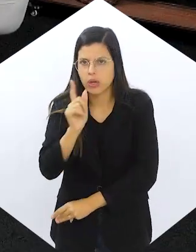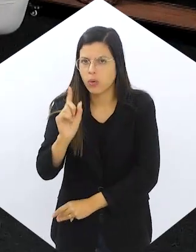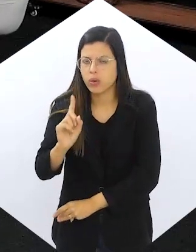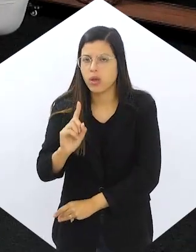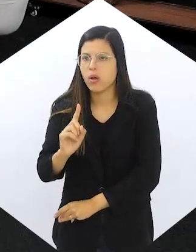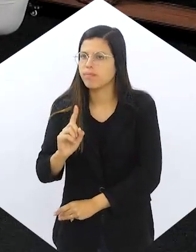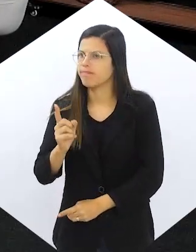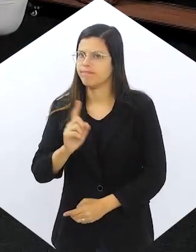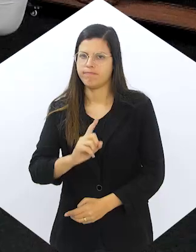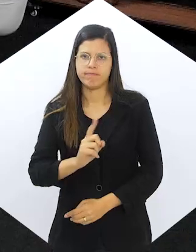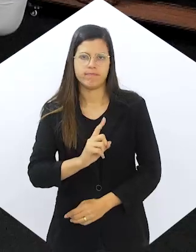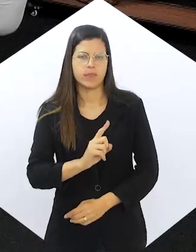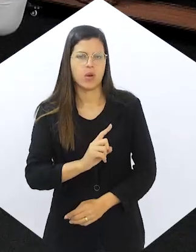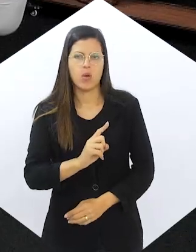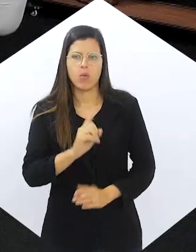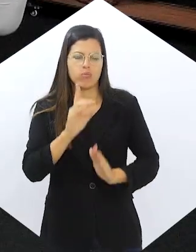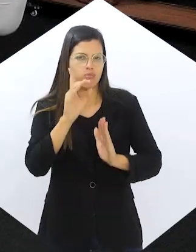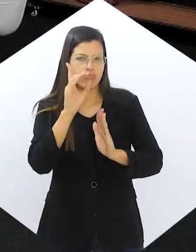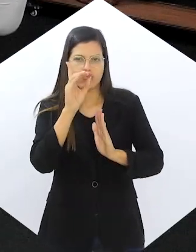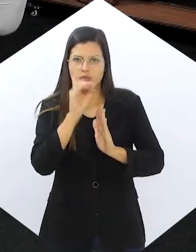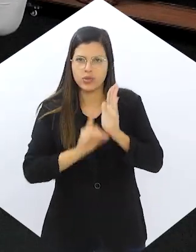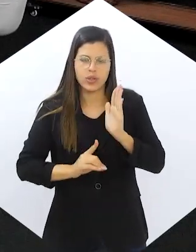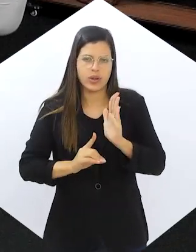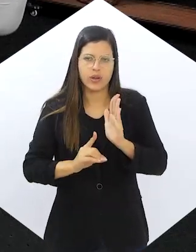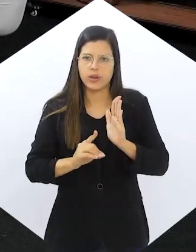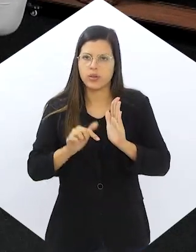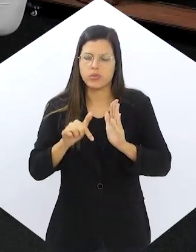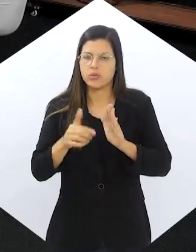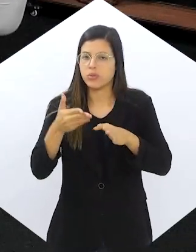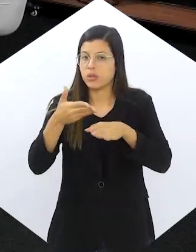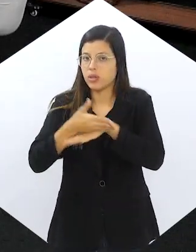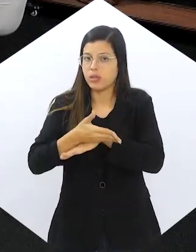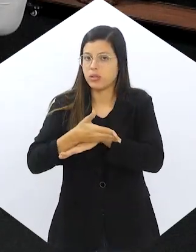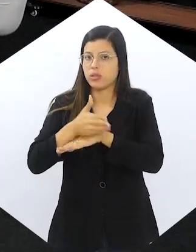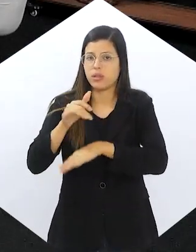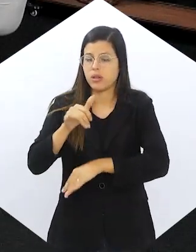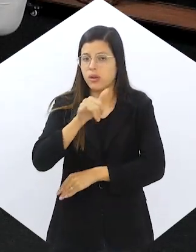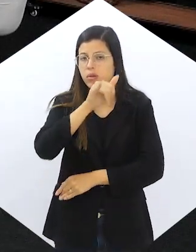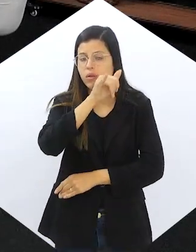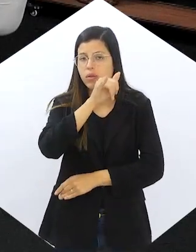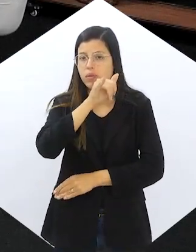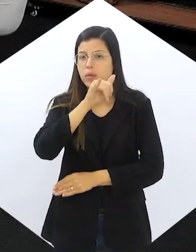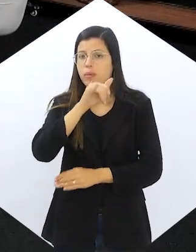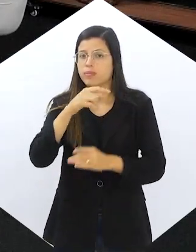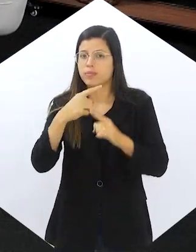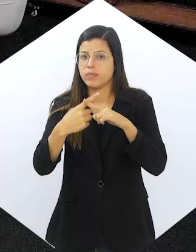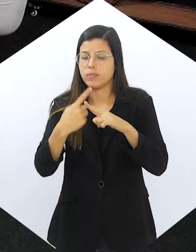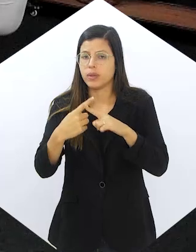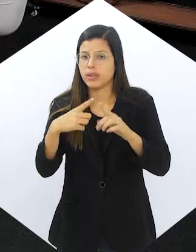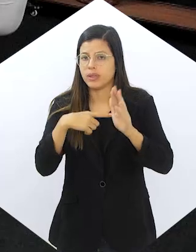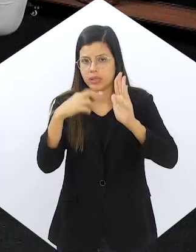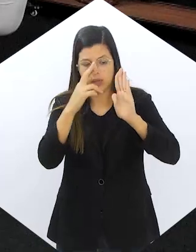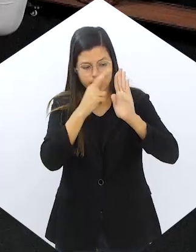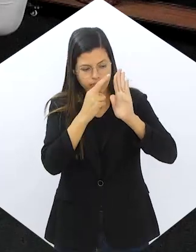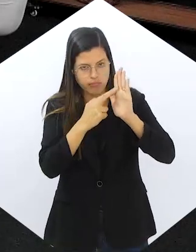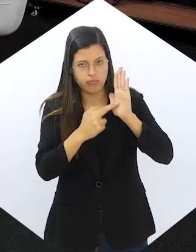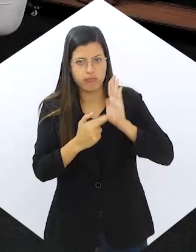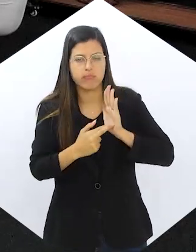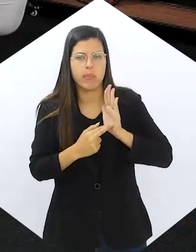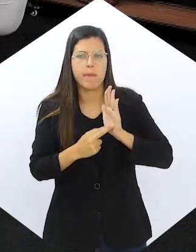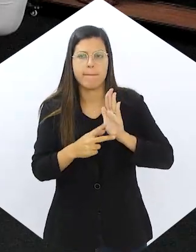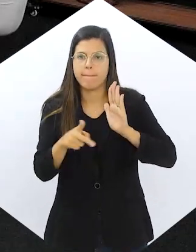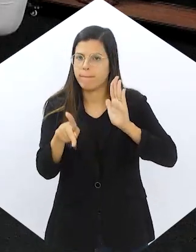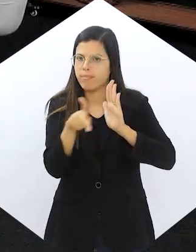Não dá direito. A lei do cão de suporte emocional não dá direito a embarcar dentro da aeronave, porque eles têm uma